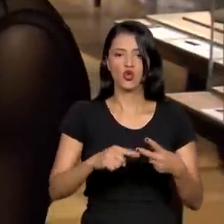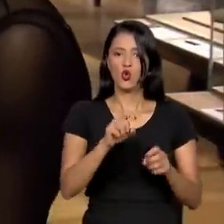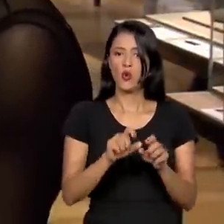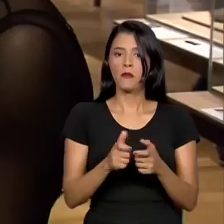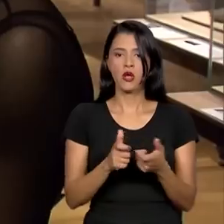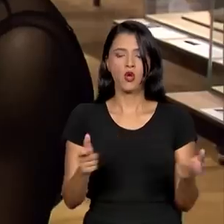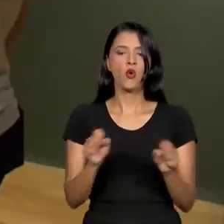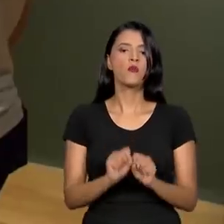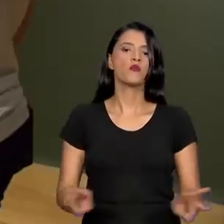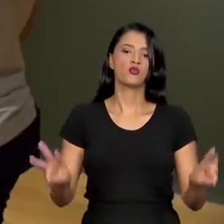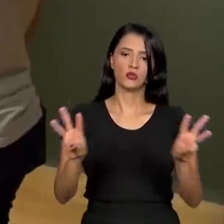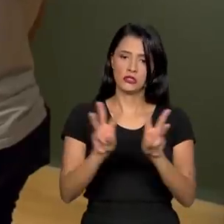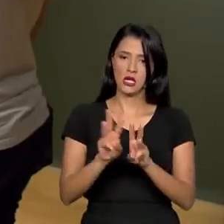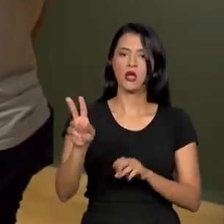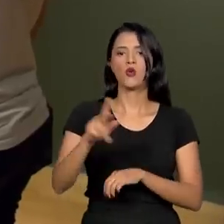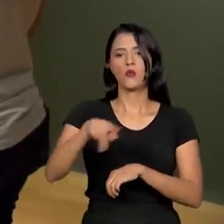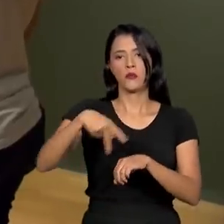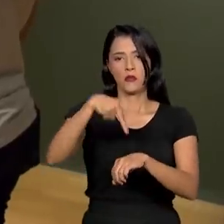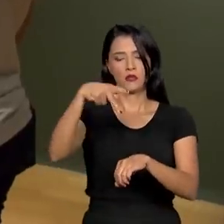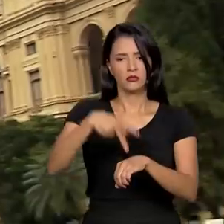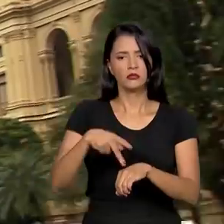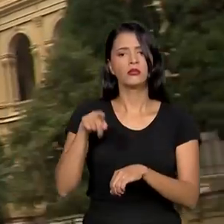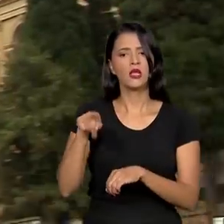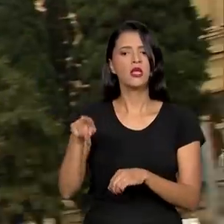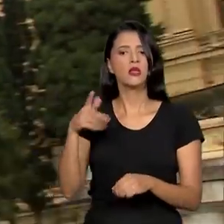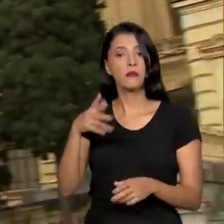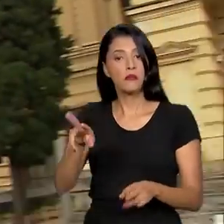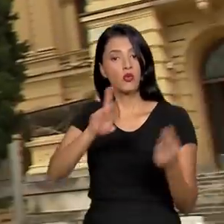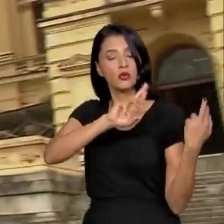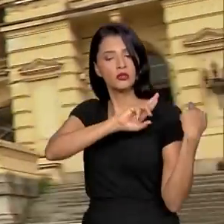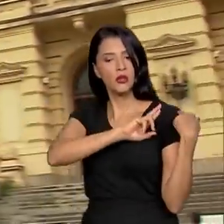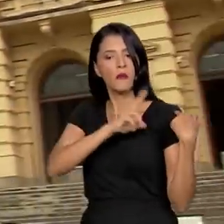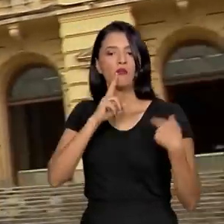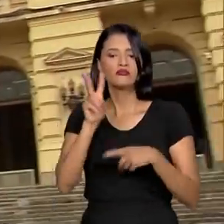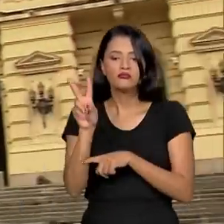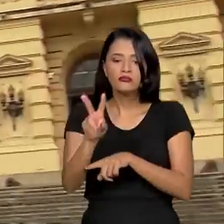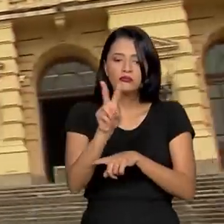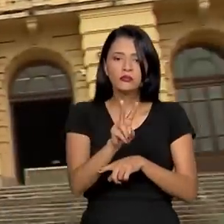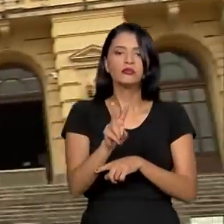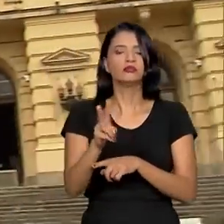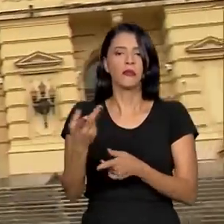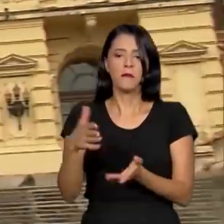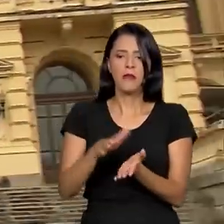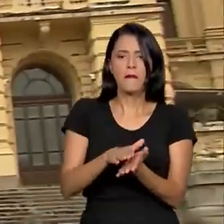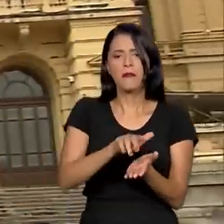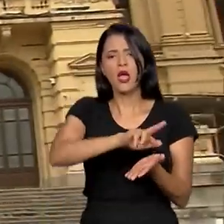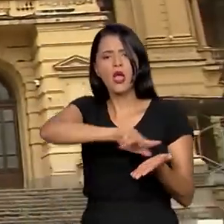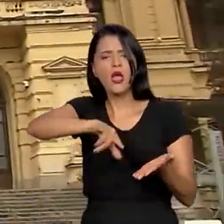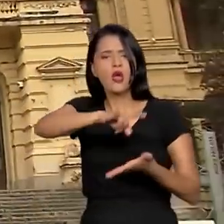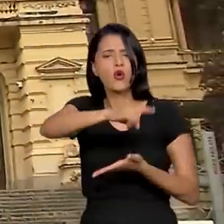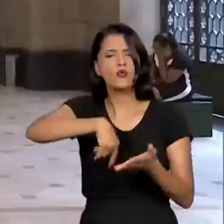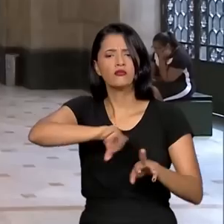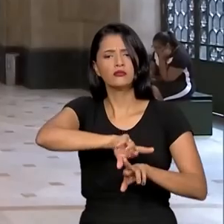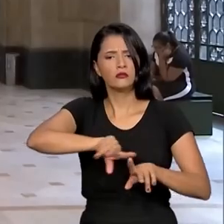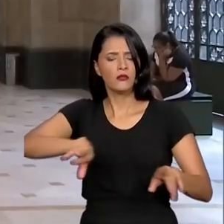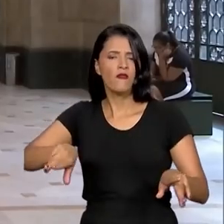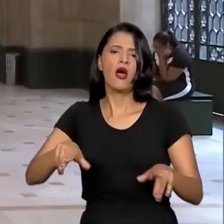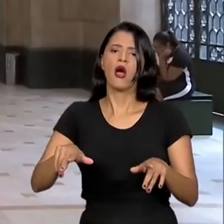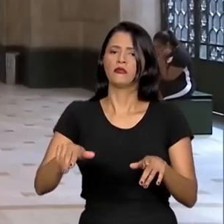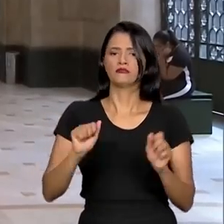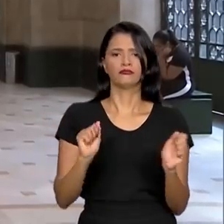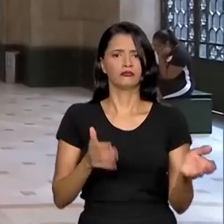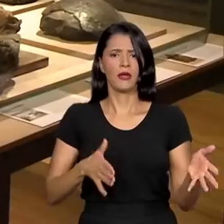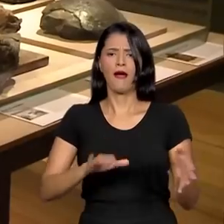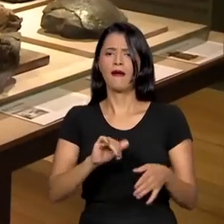país. Responsável pelas políticas de aquisição e preservação de acervos e por ações integradas que